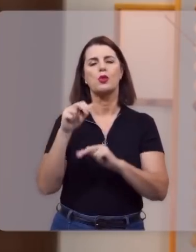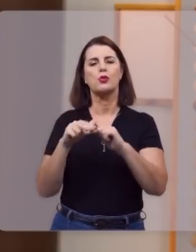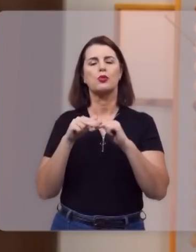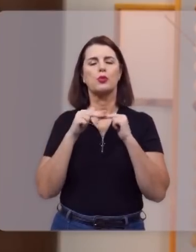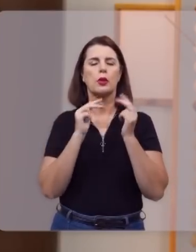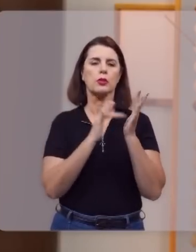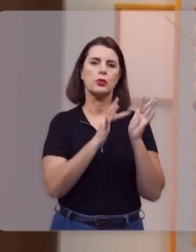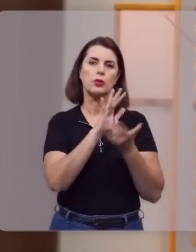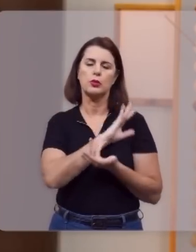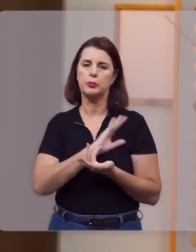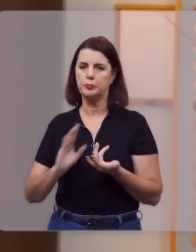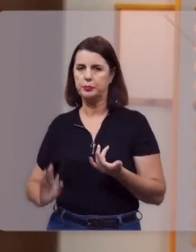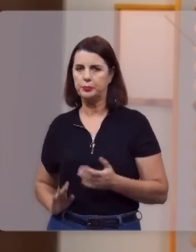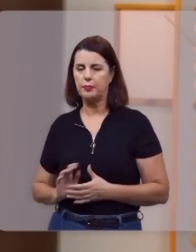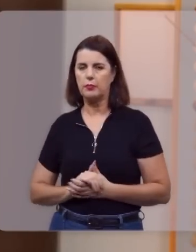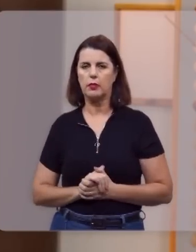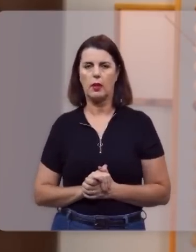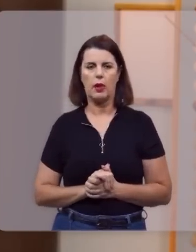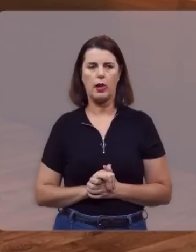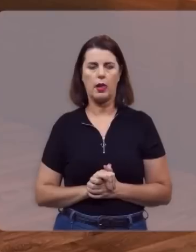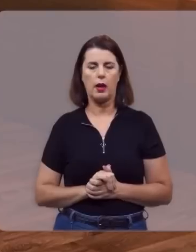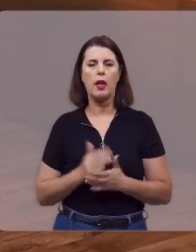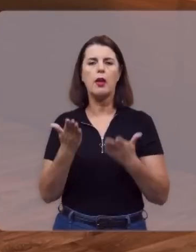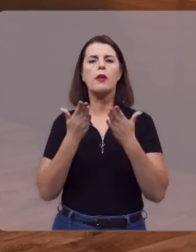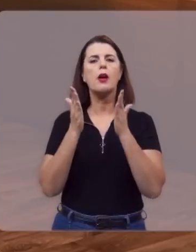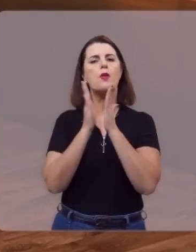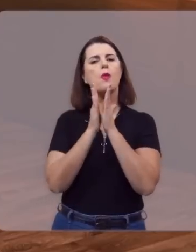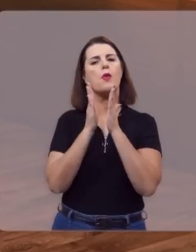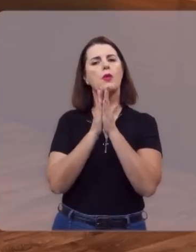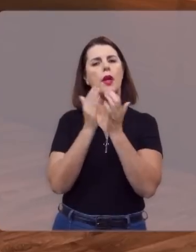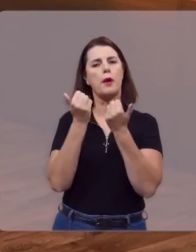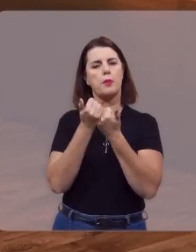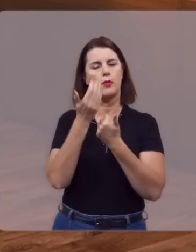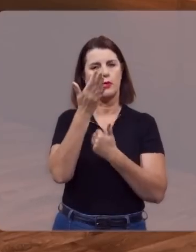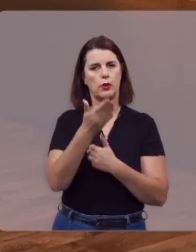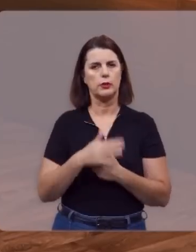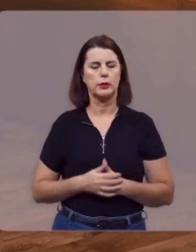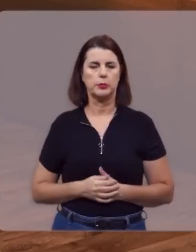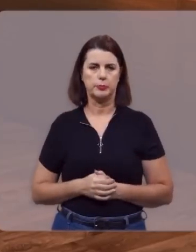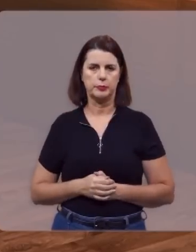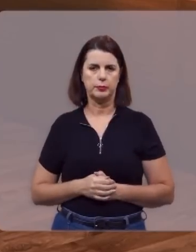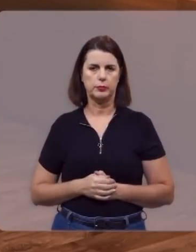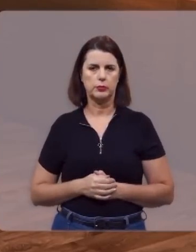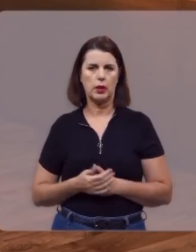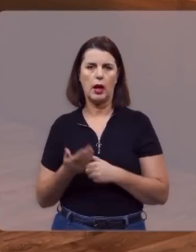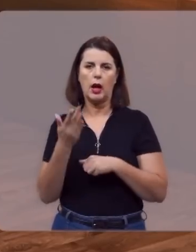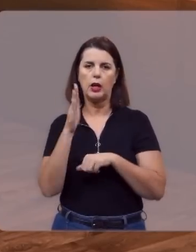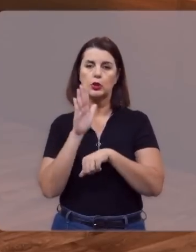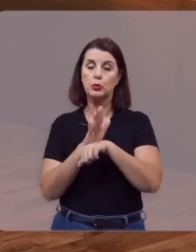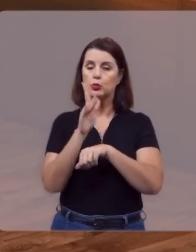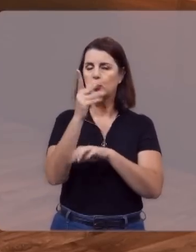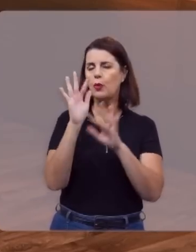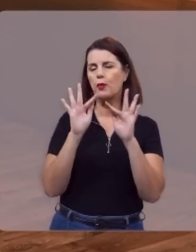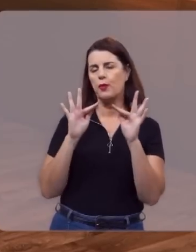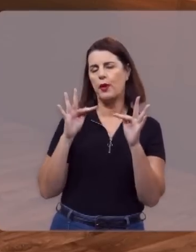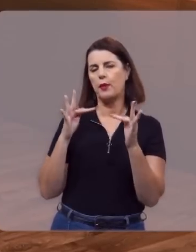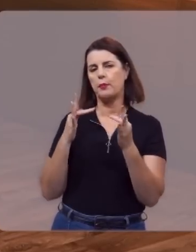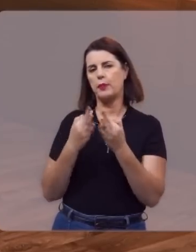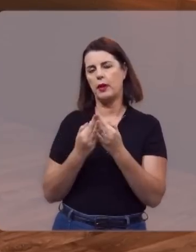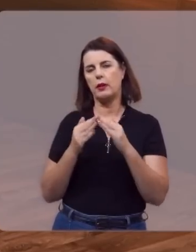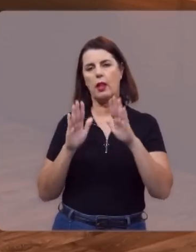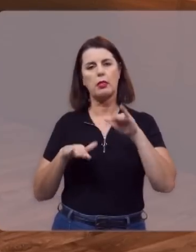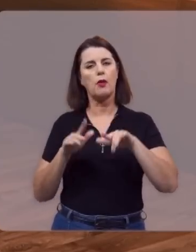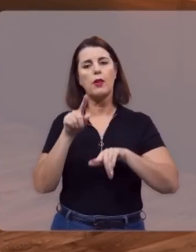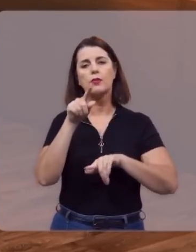Cristo Jesus nosso Senhor. Eu quero orar em seu favor, em favor da sua família. Talvez